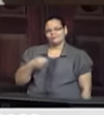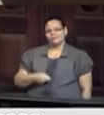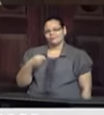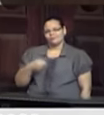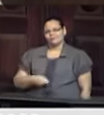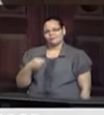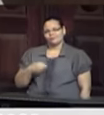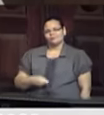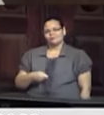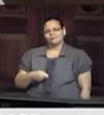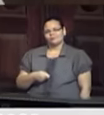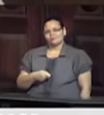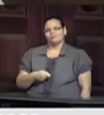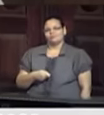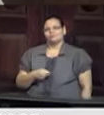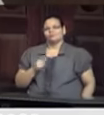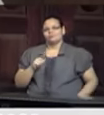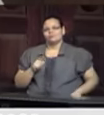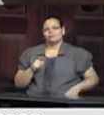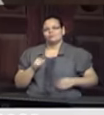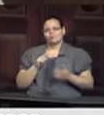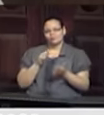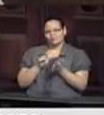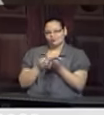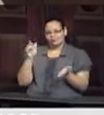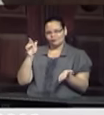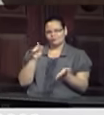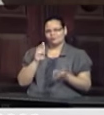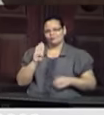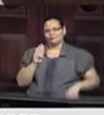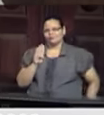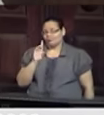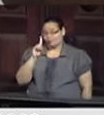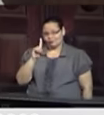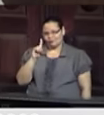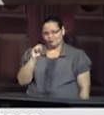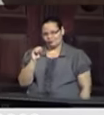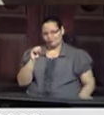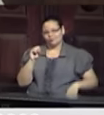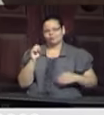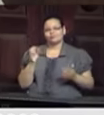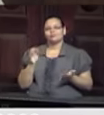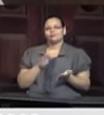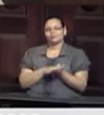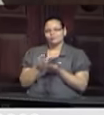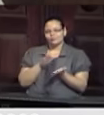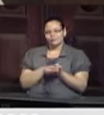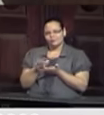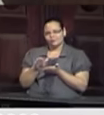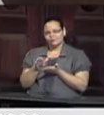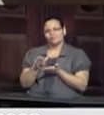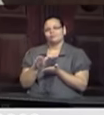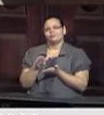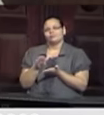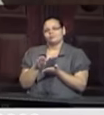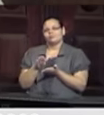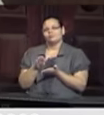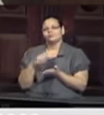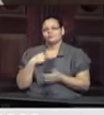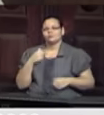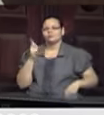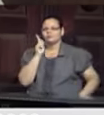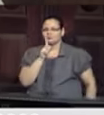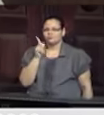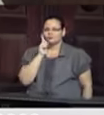obrigação de publicá-lo no Diário Oficial, eu consegui, deputado Valdeck,